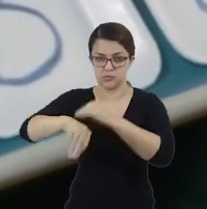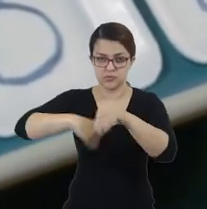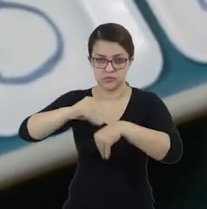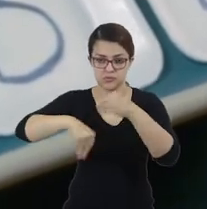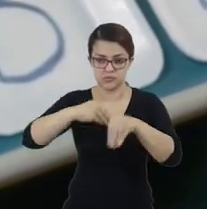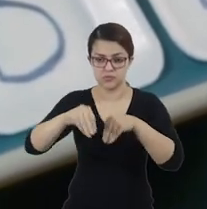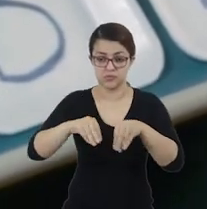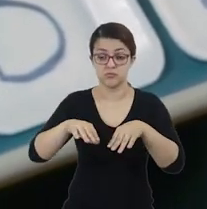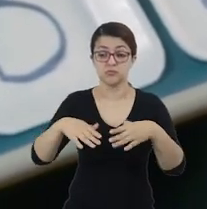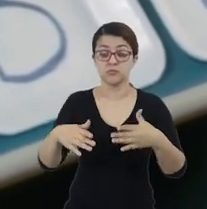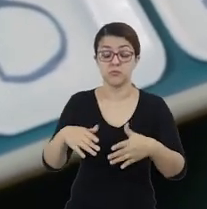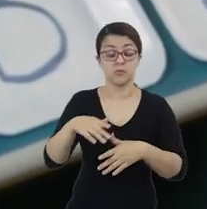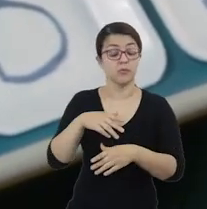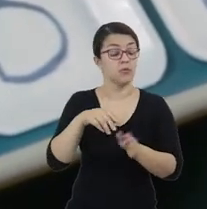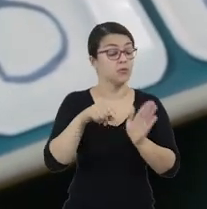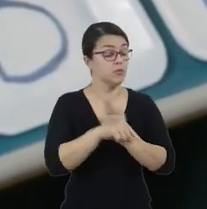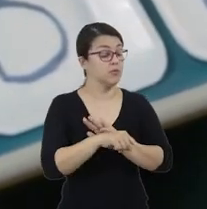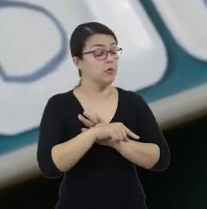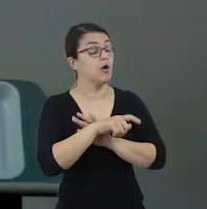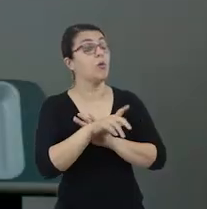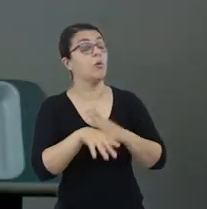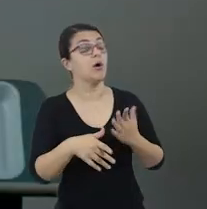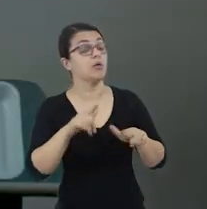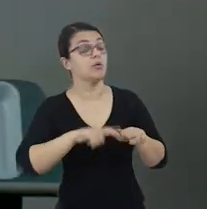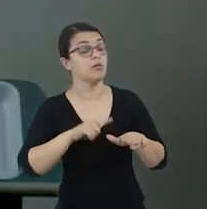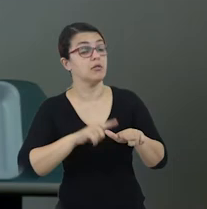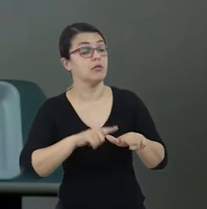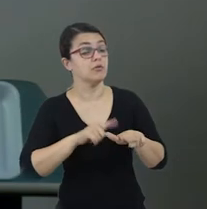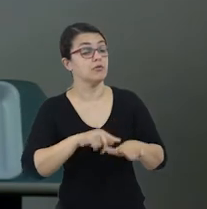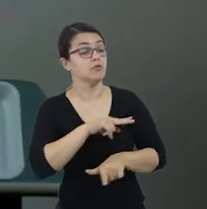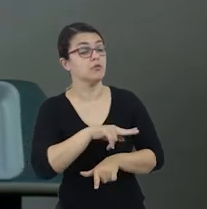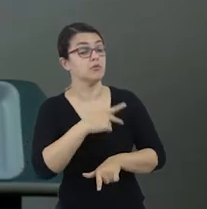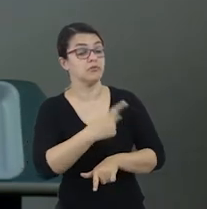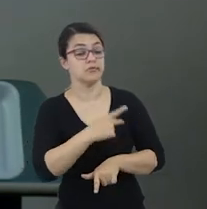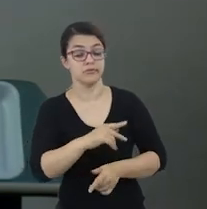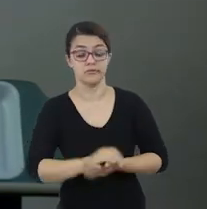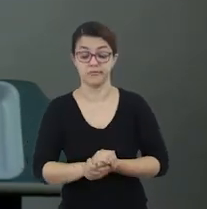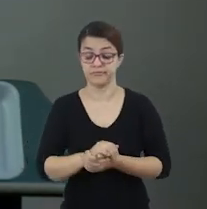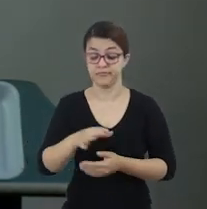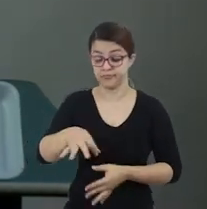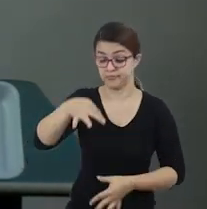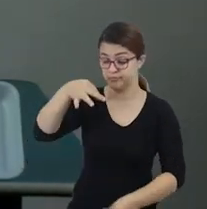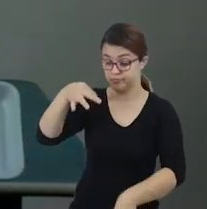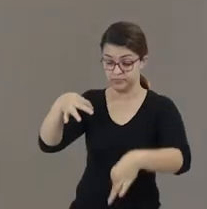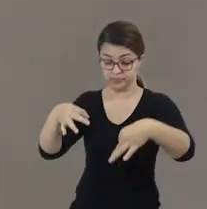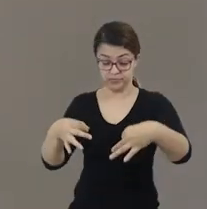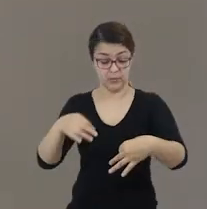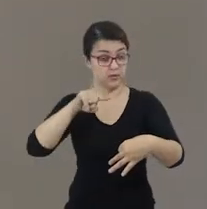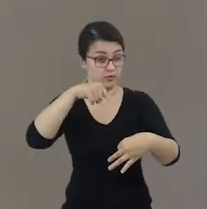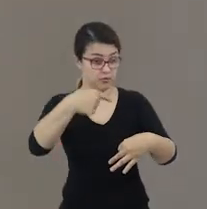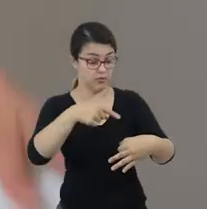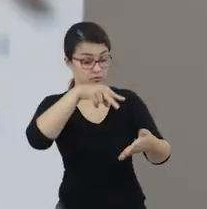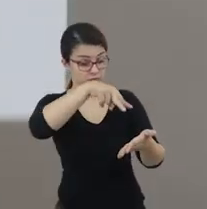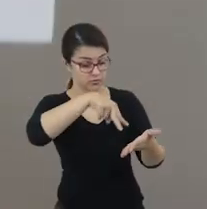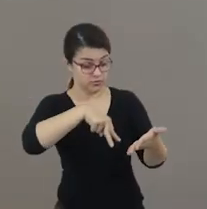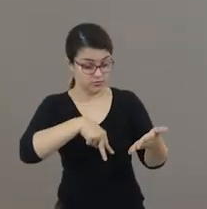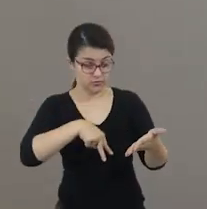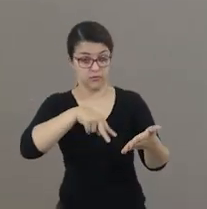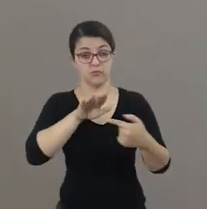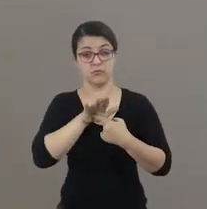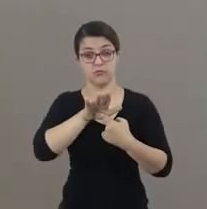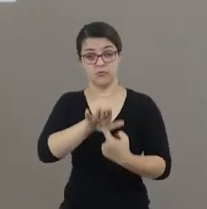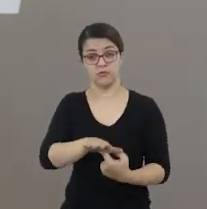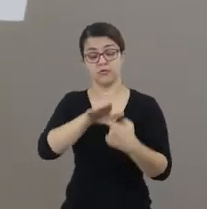são as letras do seu nome. Depois disso, peça para que a criança faça a leitura dessas fichas. Mostre